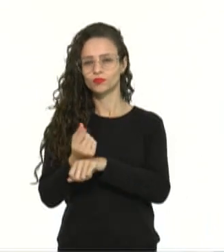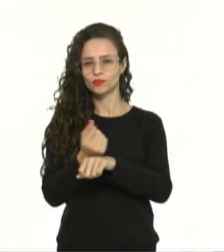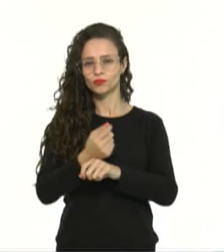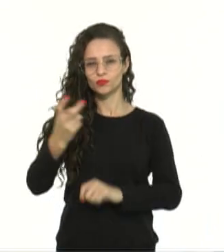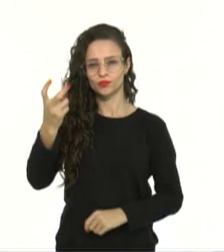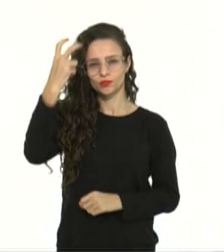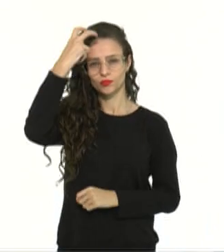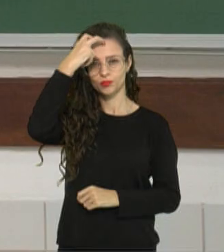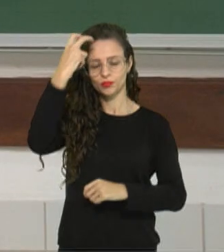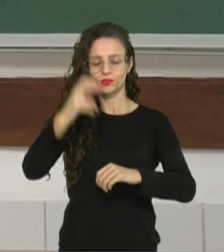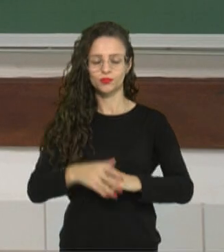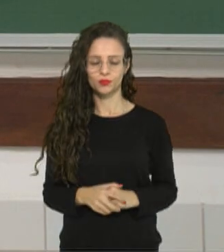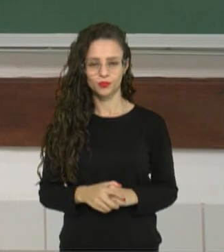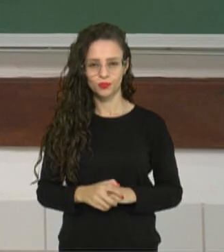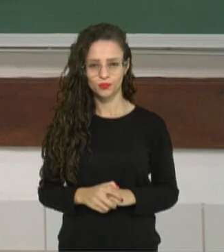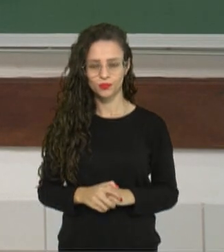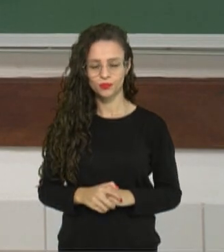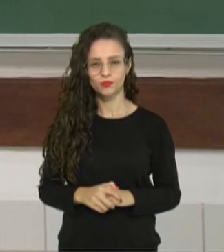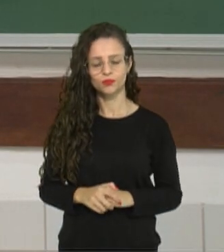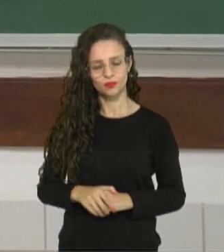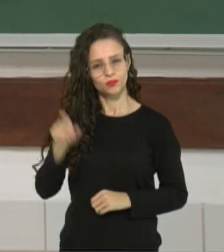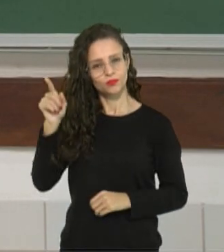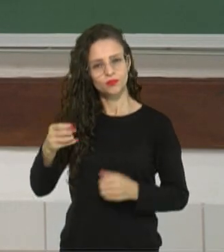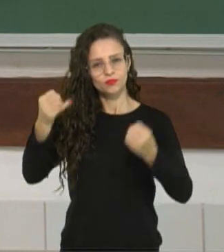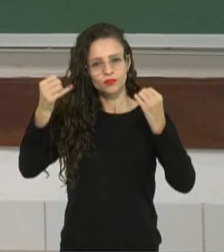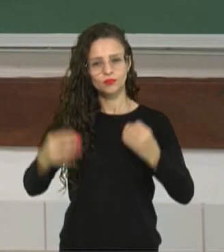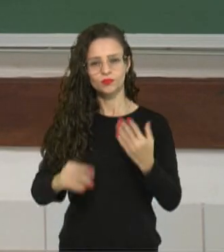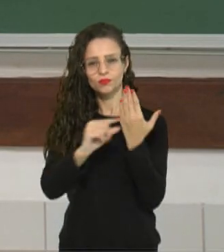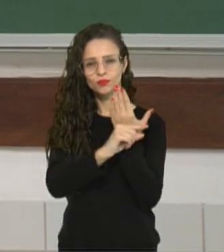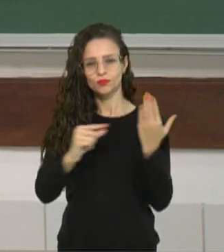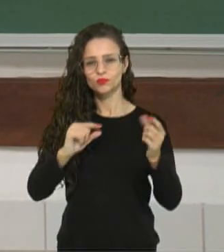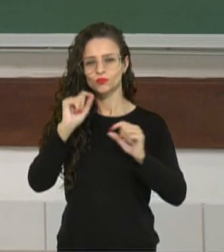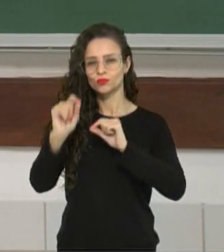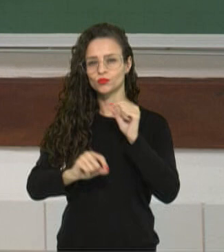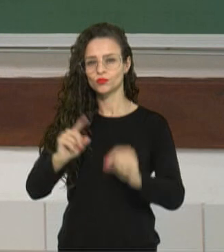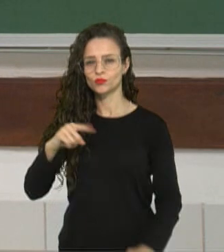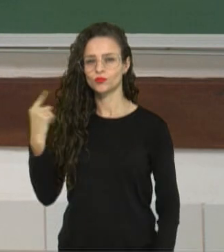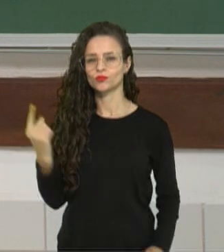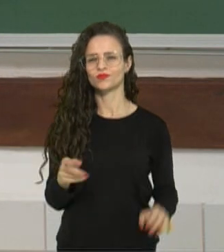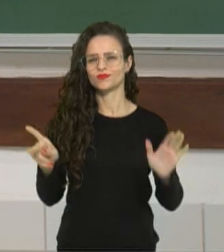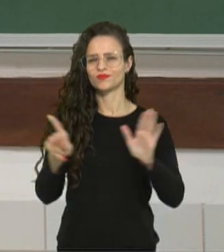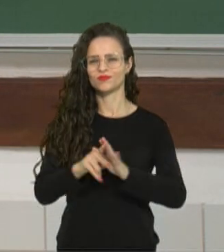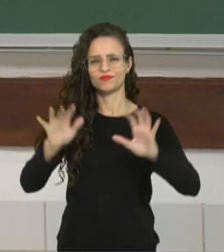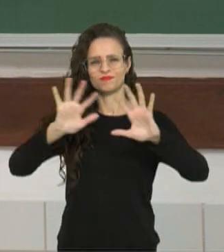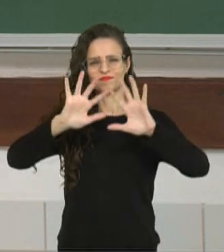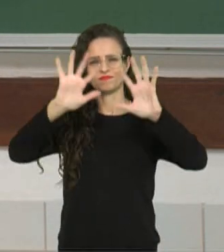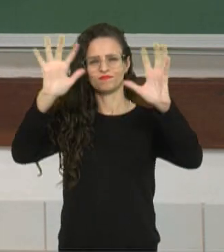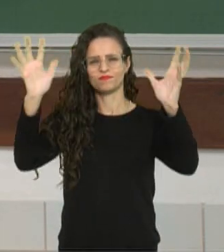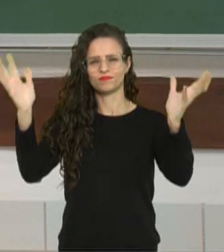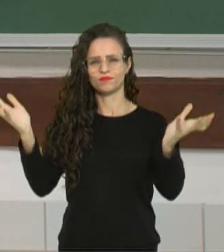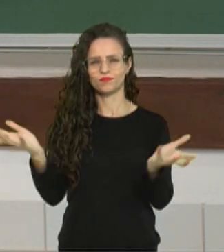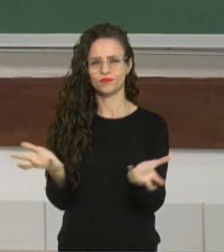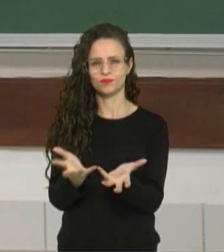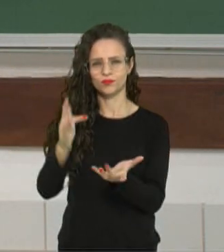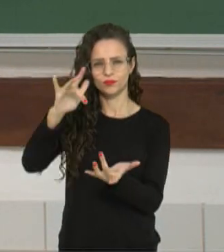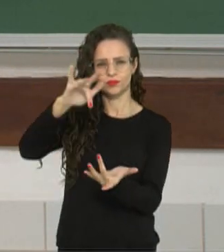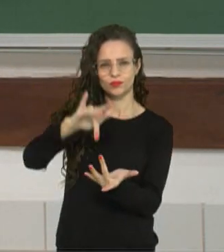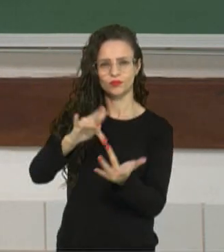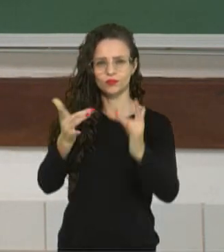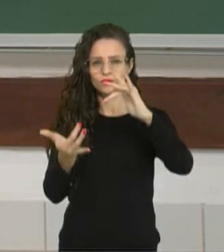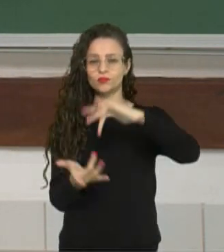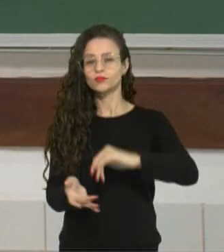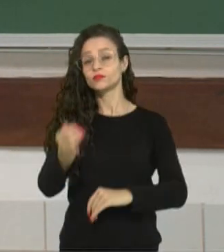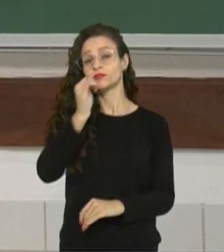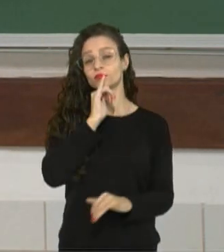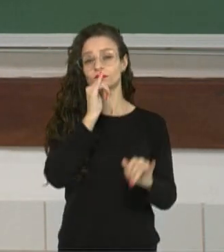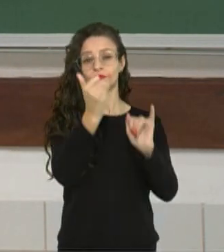culturais. Então primeira coisa, o McLuhan está falando que nós vamos nos tornar uma grande aldeia global. Pense, por exemplo, na internet. A